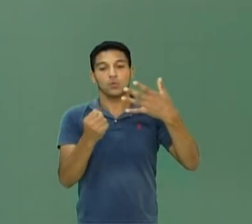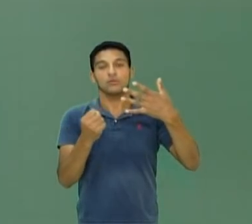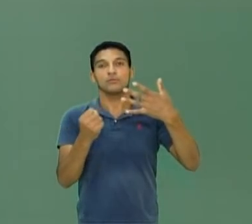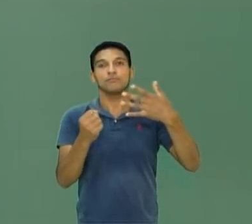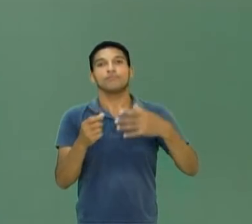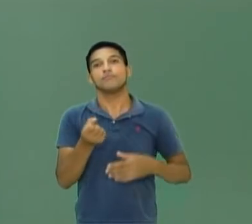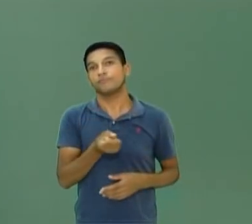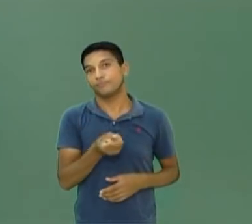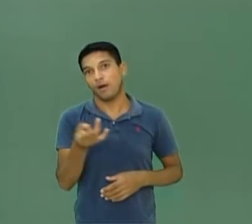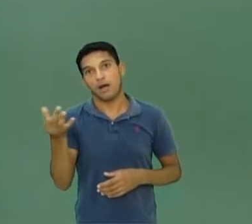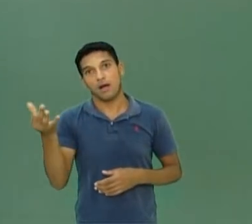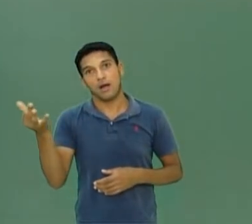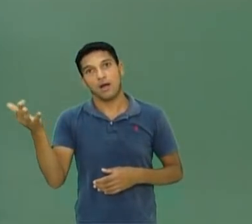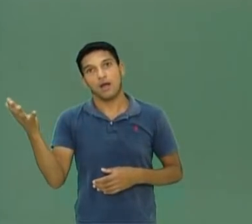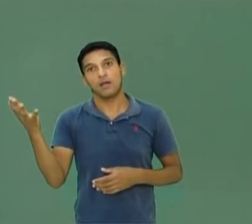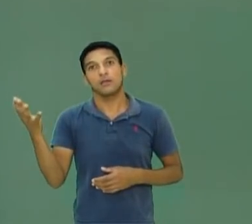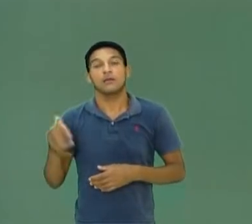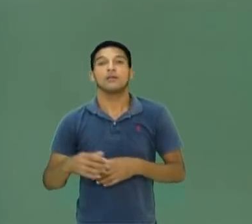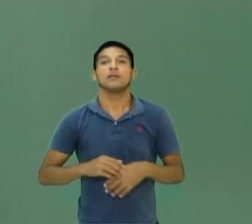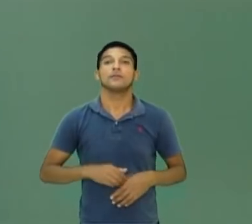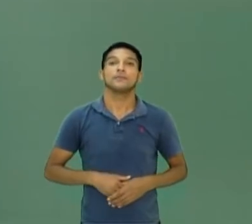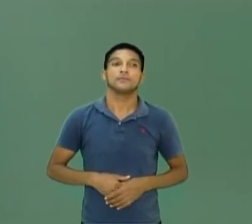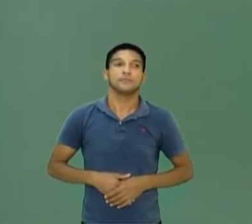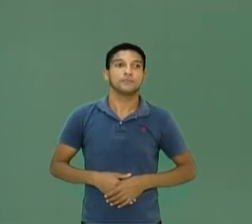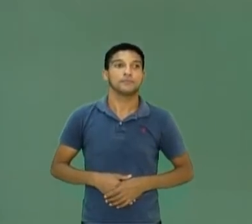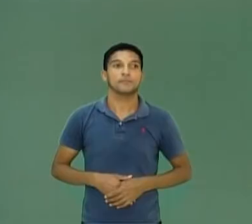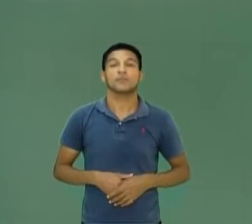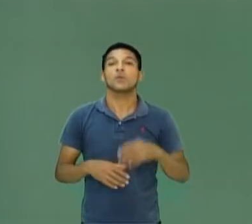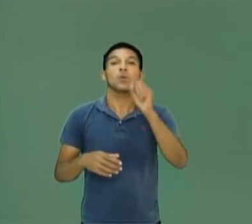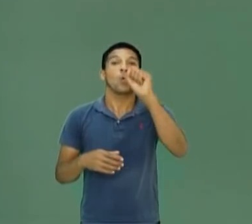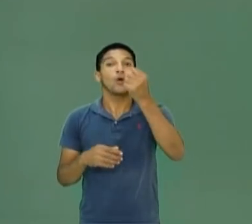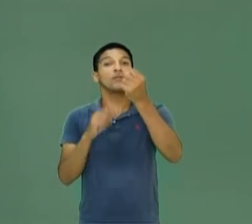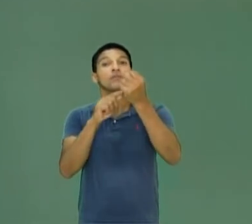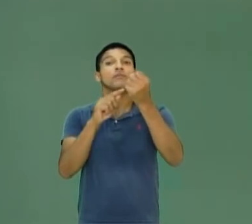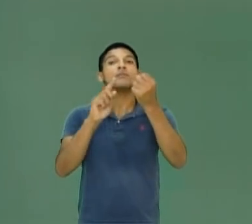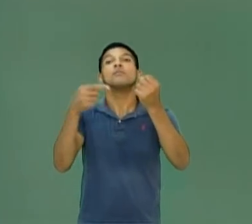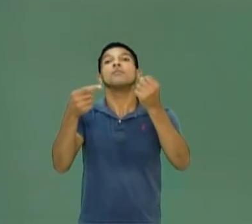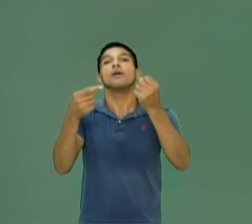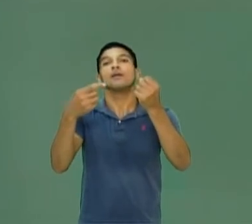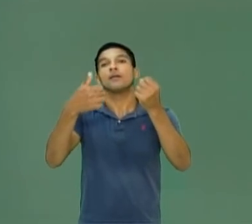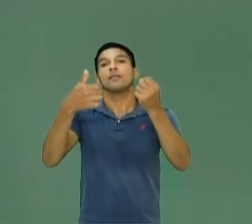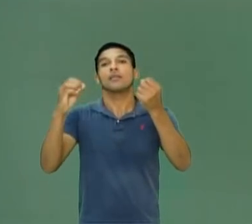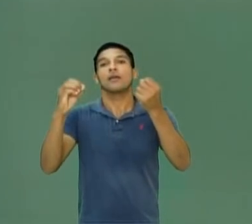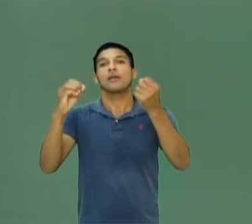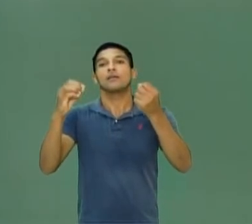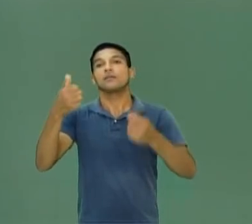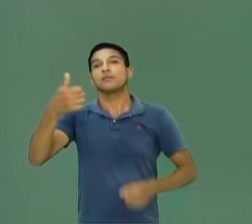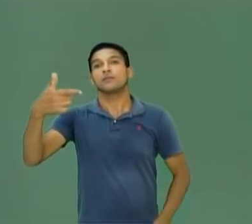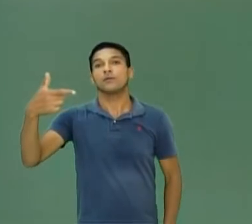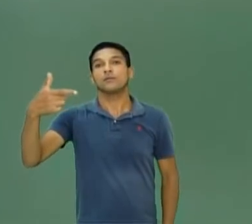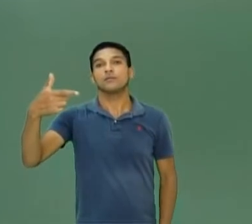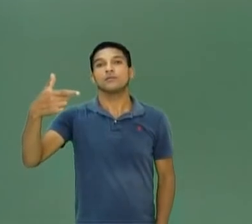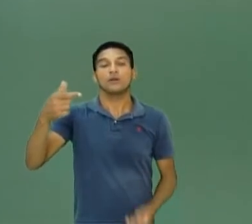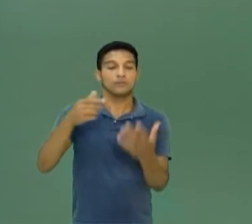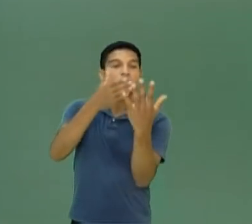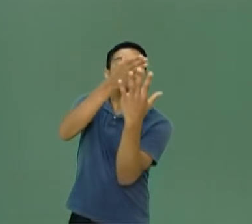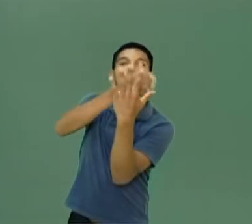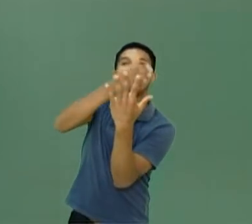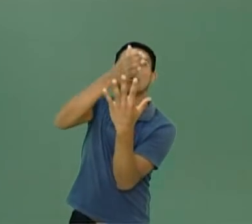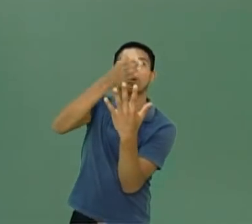aqui, ó, usa chave, ok? E os números pares, o primeiro número par que você tem é o 0.